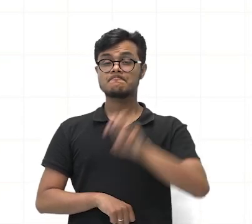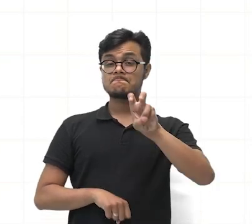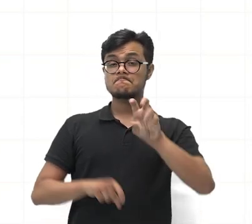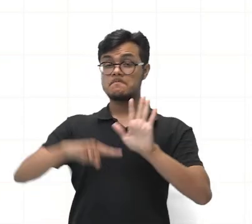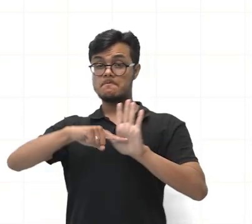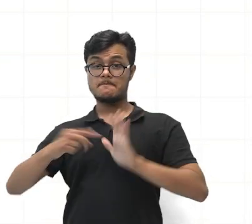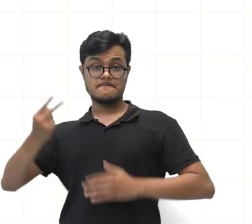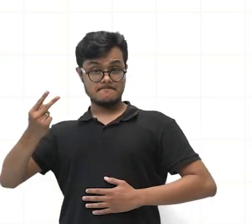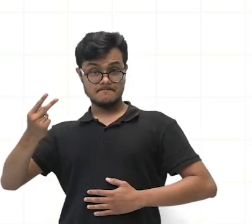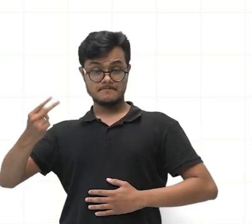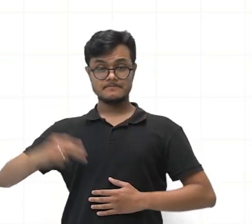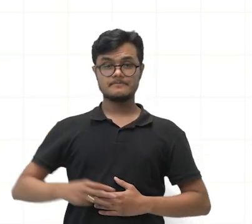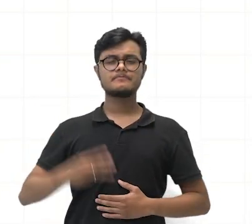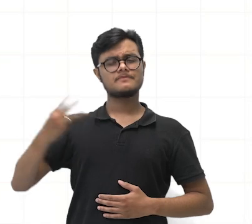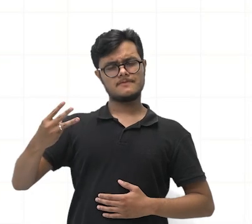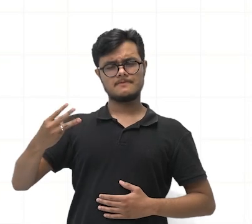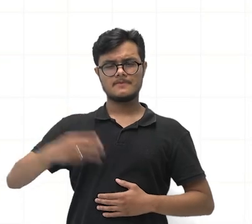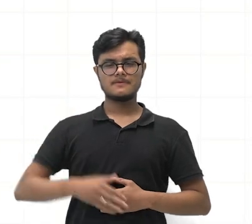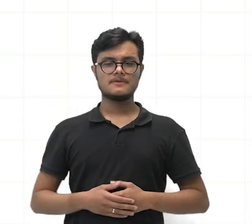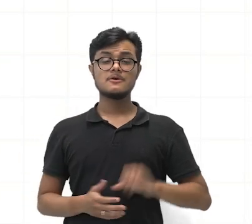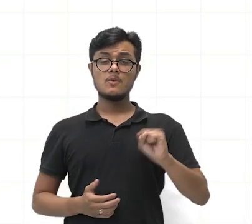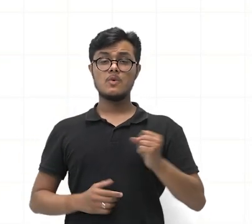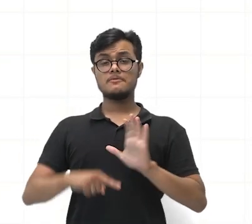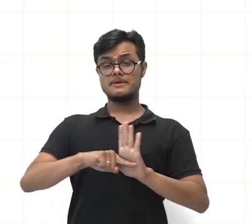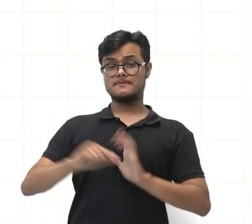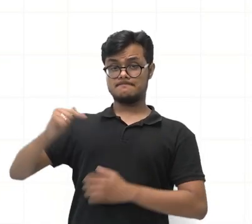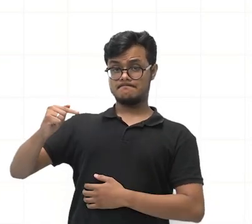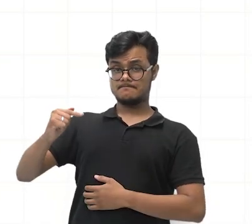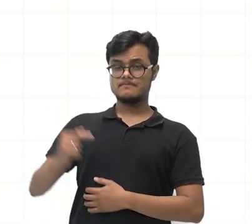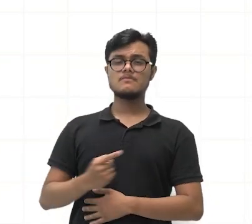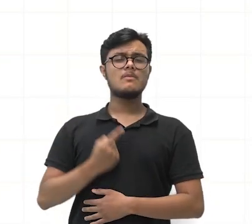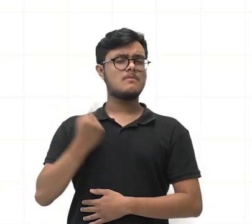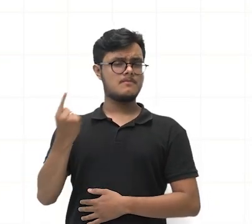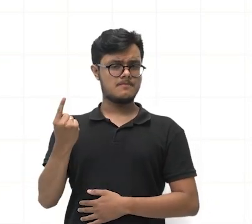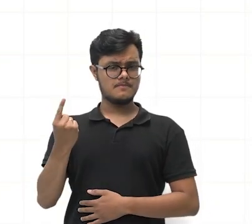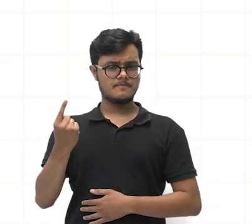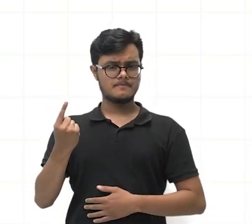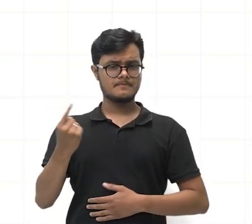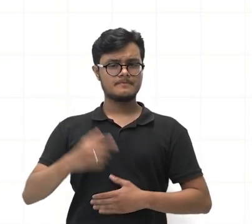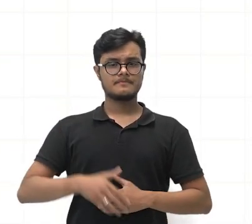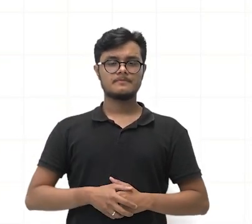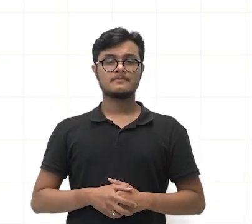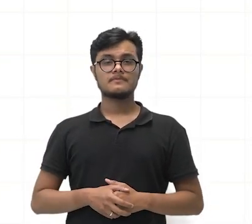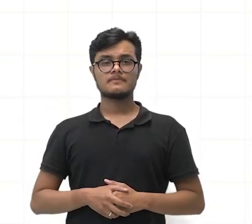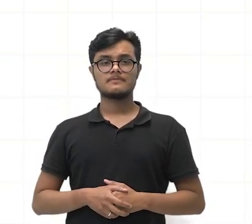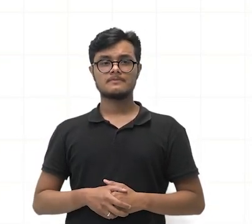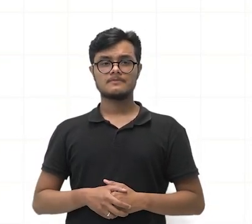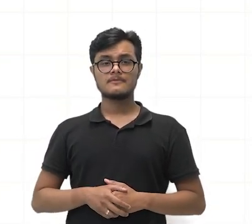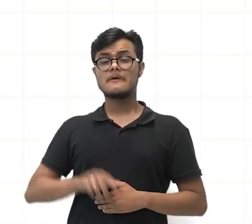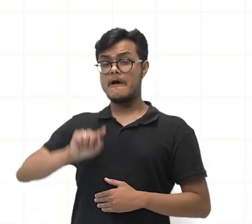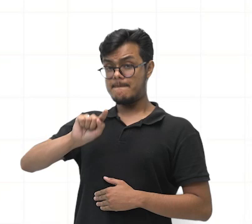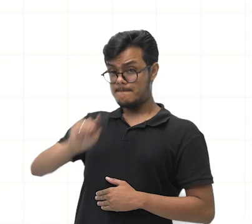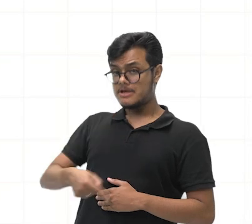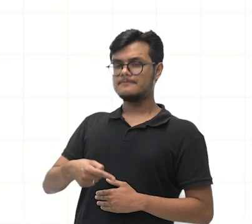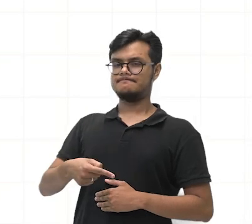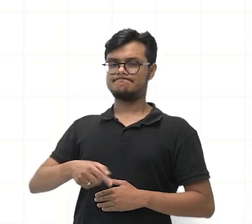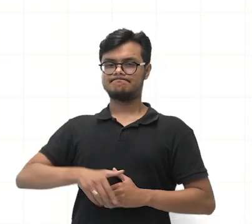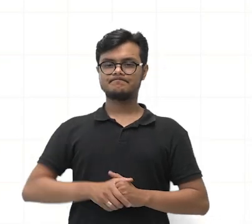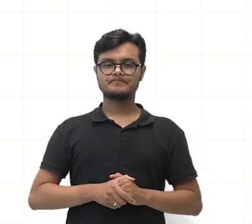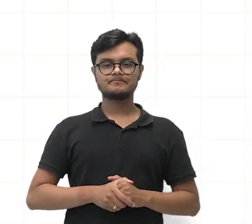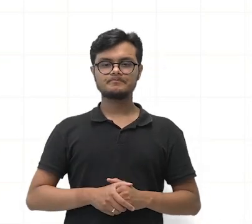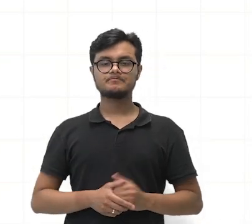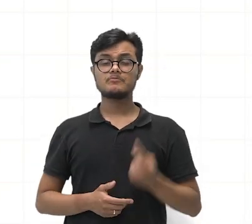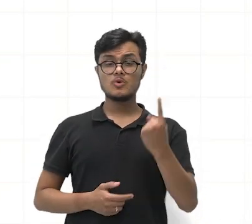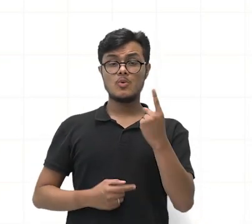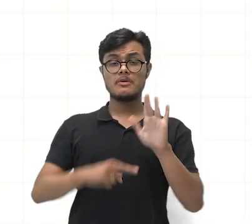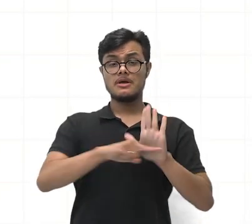menos 2, 3, 8 menos 7, 1, olha a vírgula, repete a vírgula,